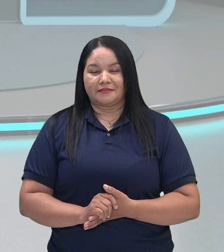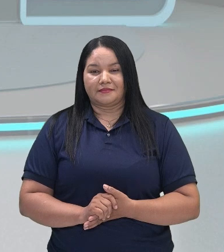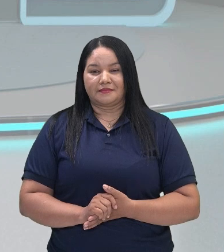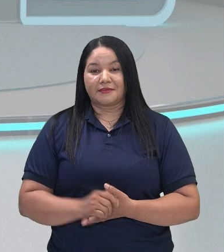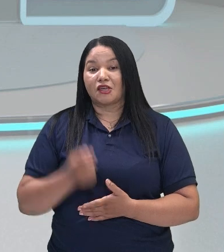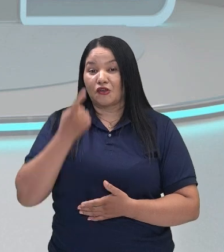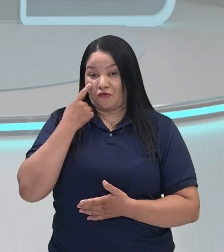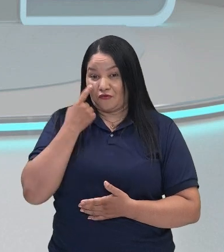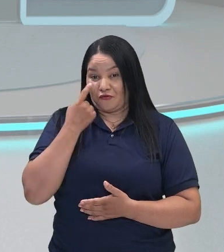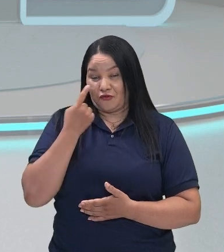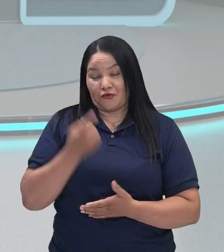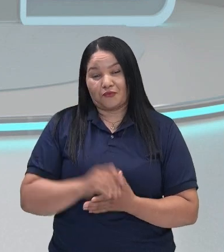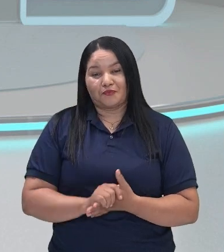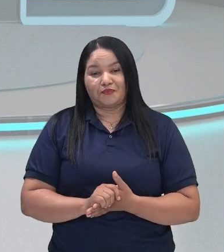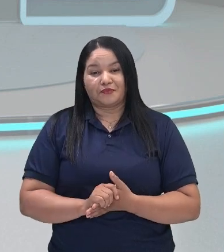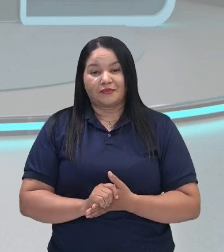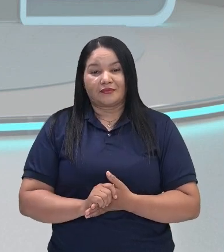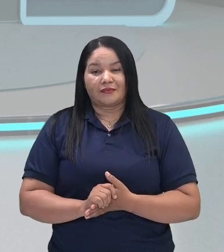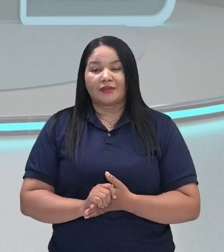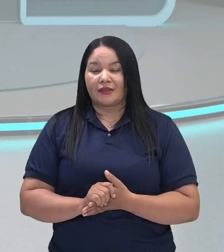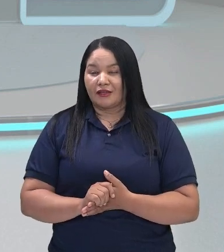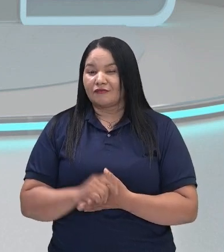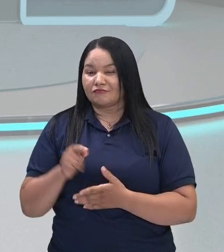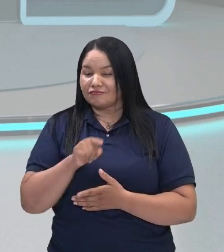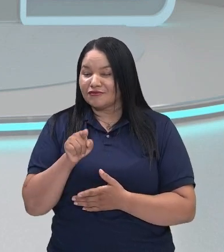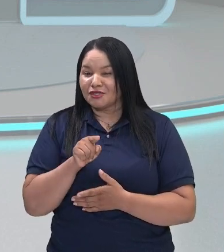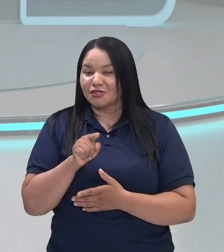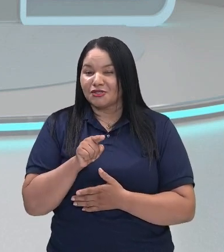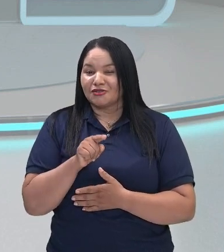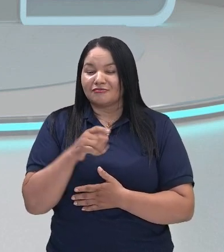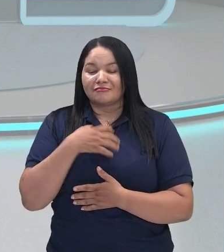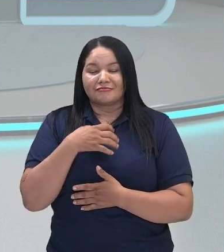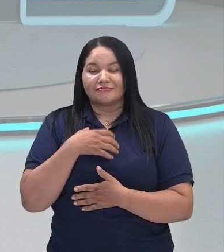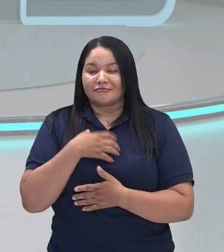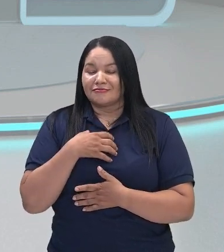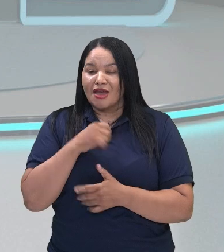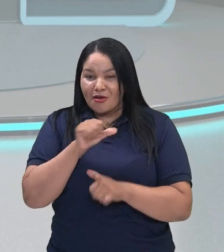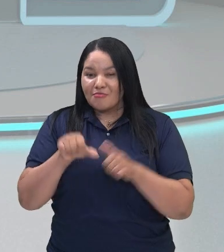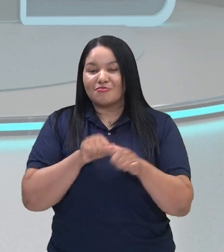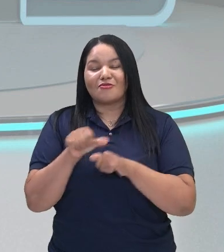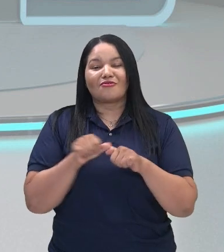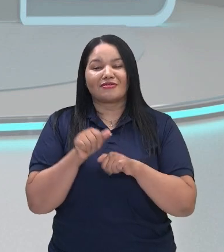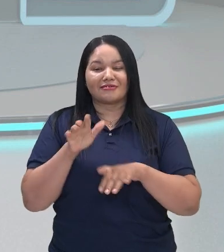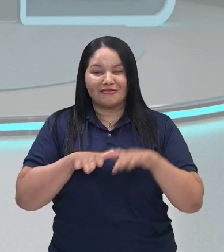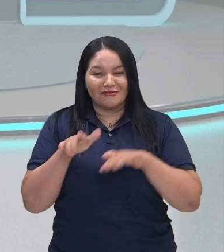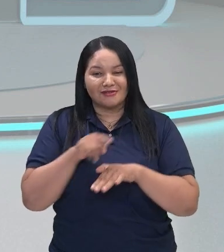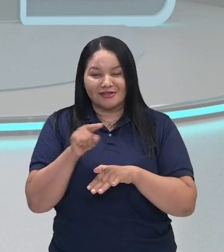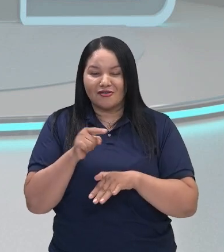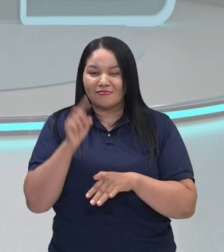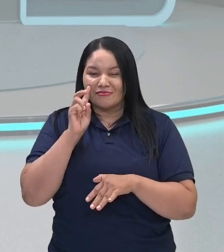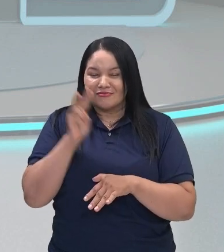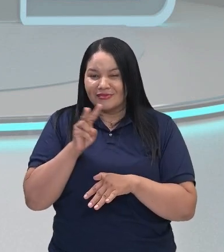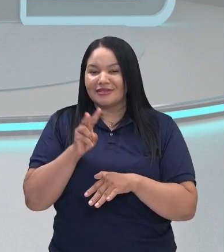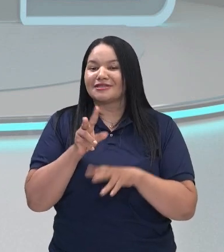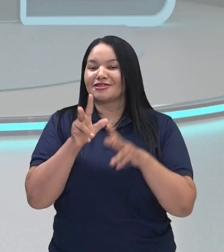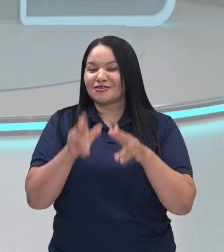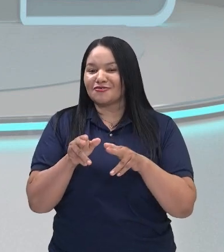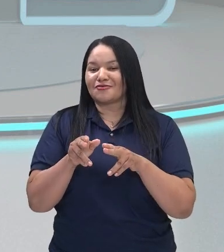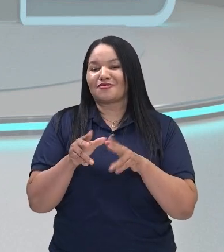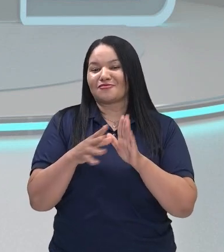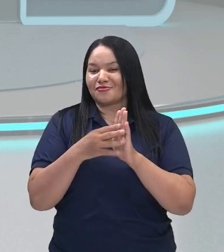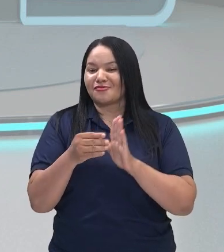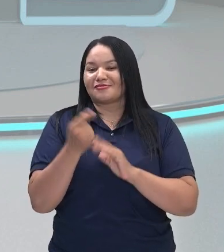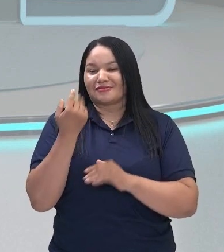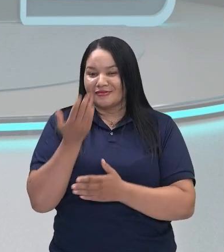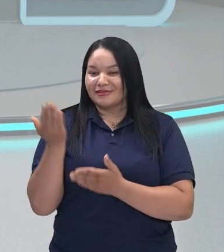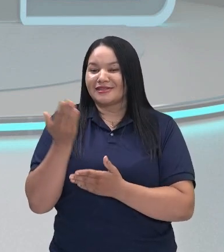Olha só, aí automaticamente já muda e você já fica muito parecido com a imagem ao